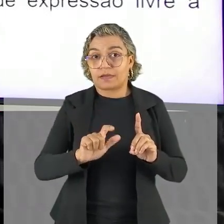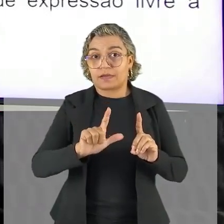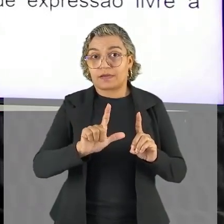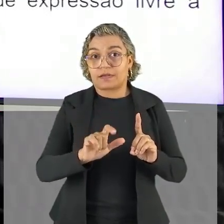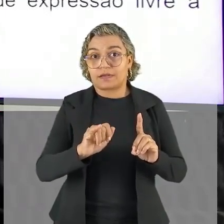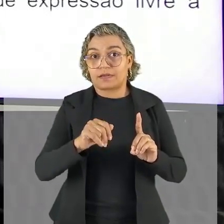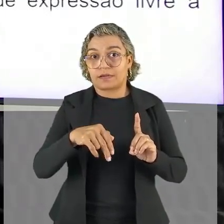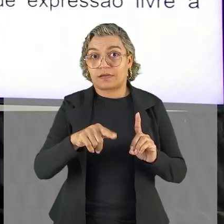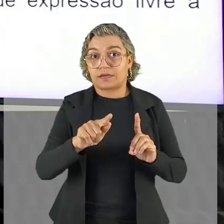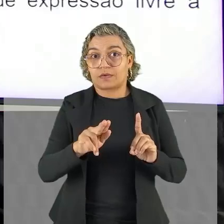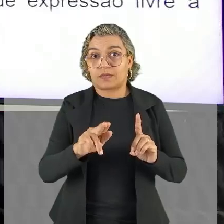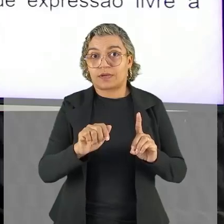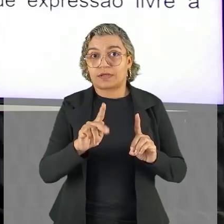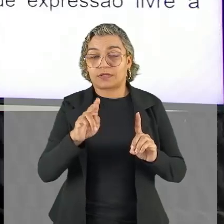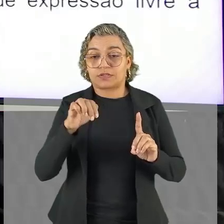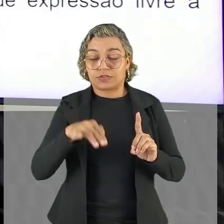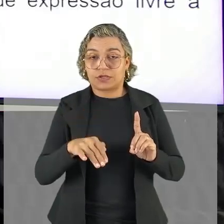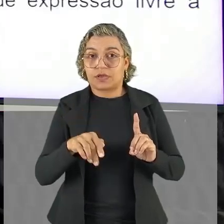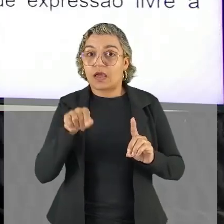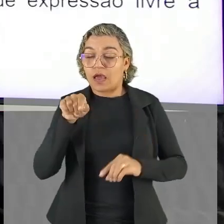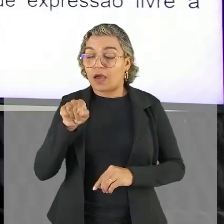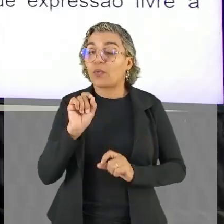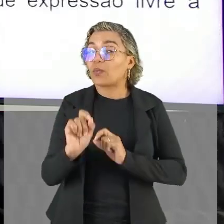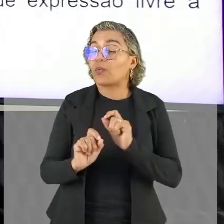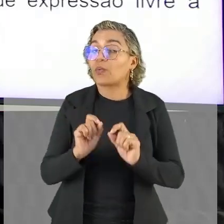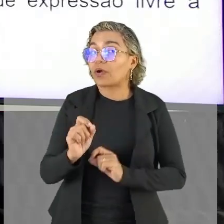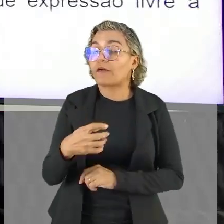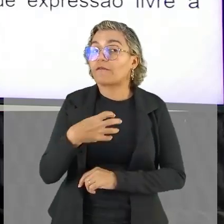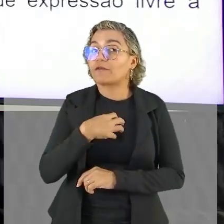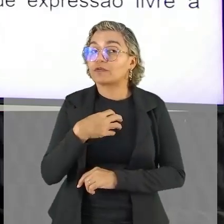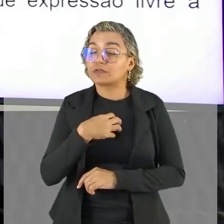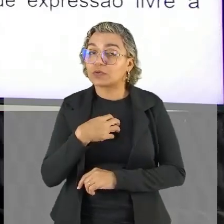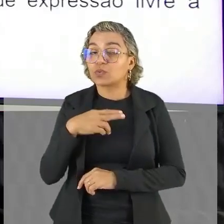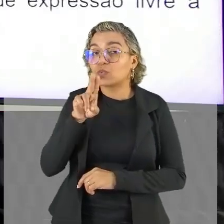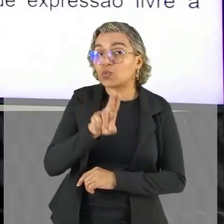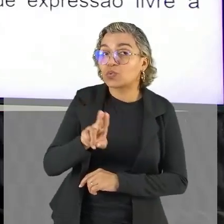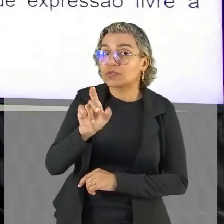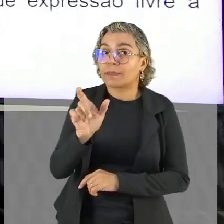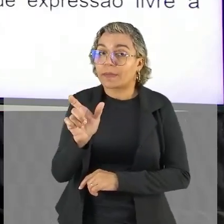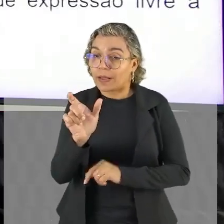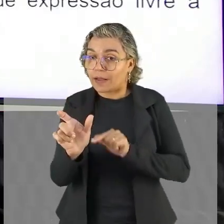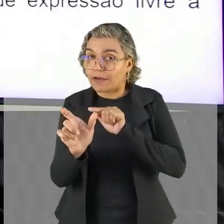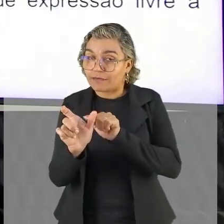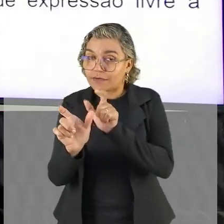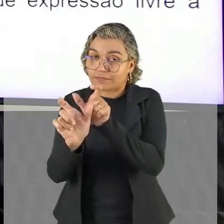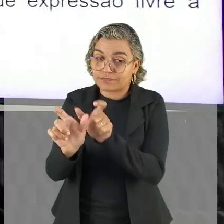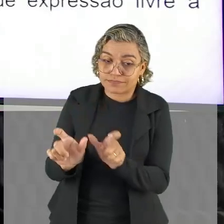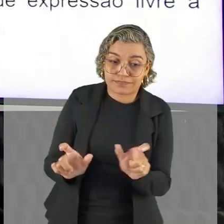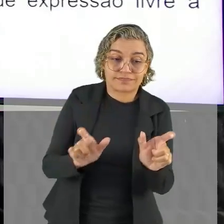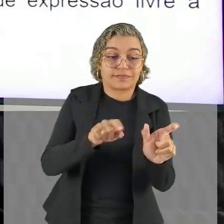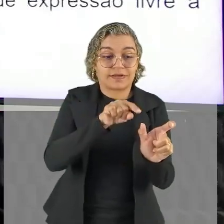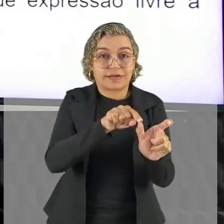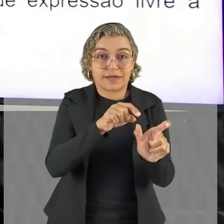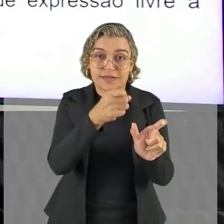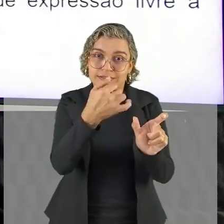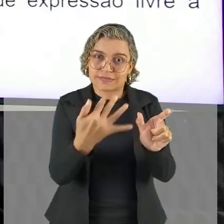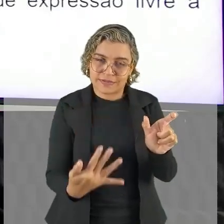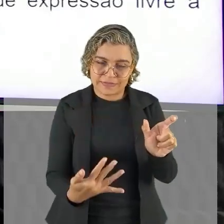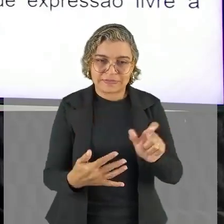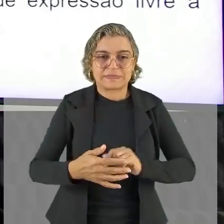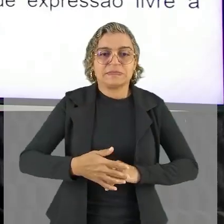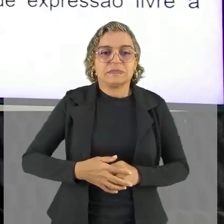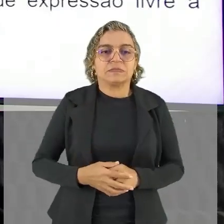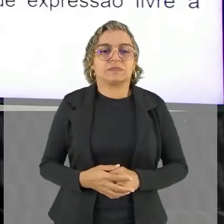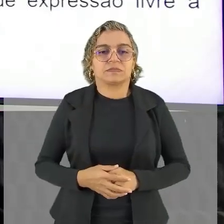função na linguagem onde você usa a palavra para explicar a palavra, tá bom? Então, coincidem quanto ao emprego da